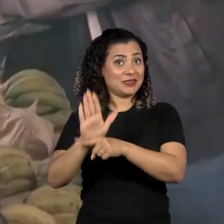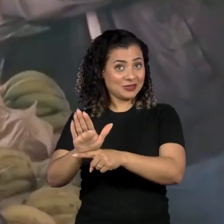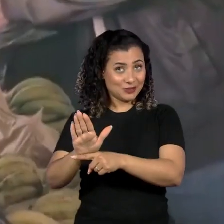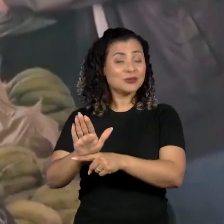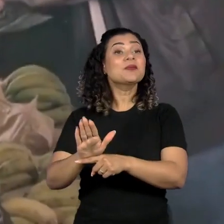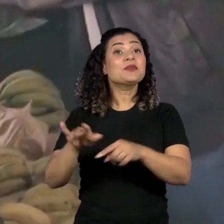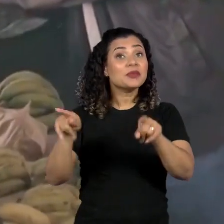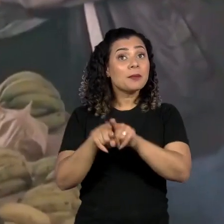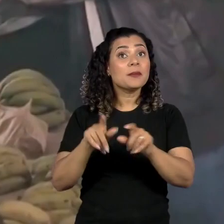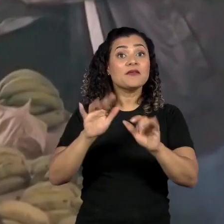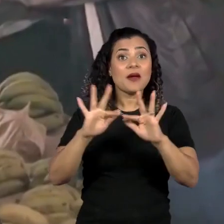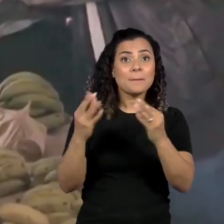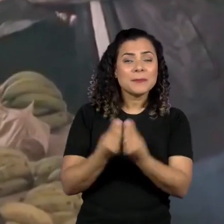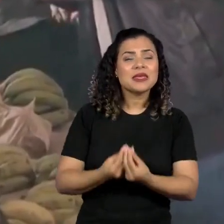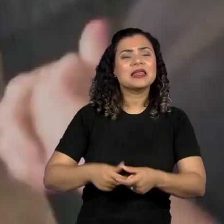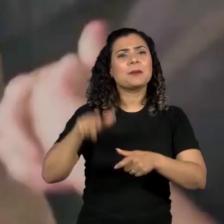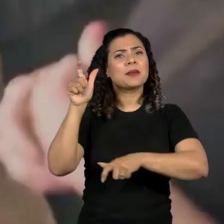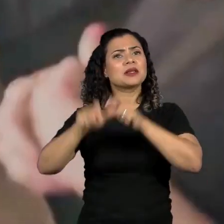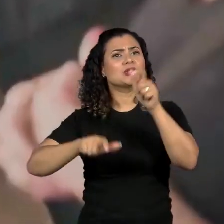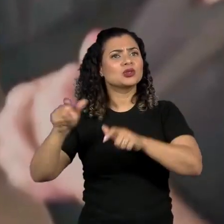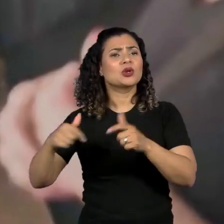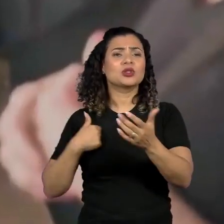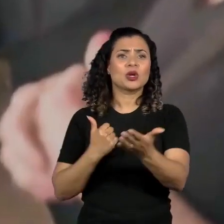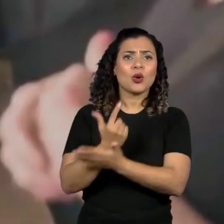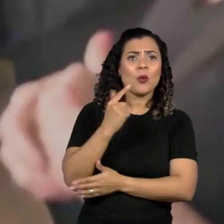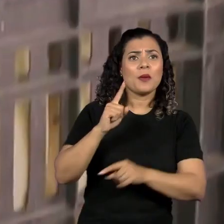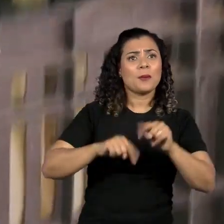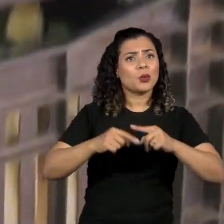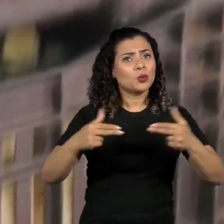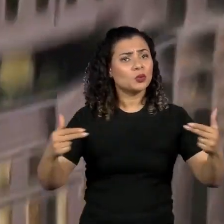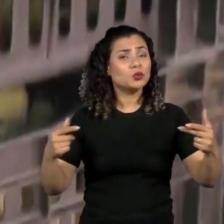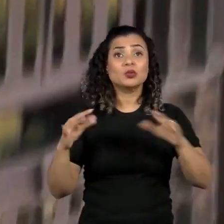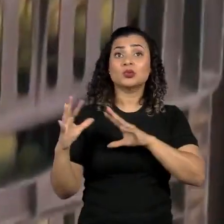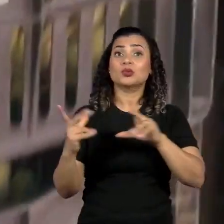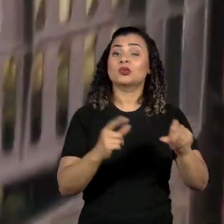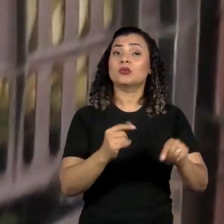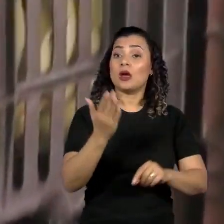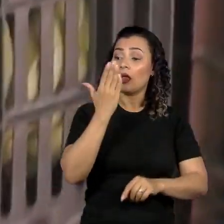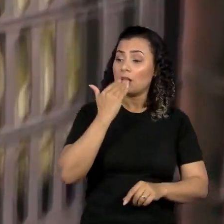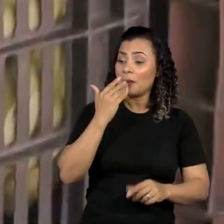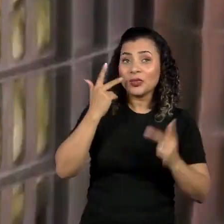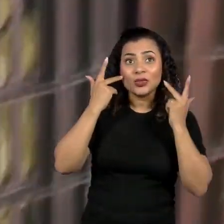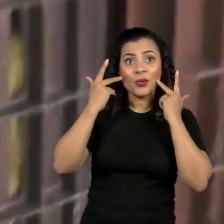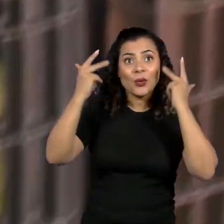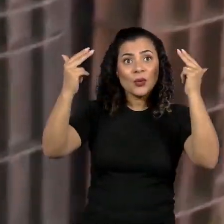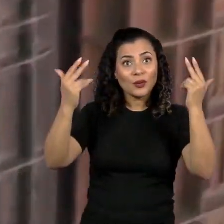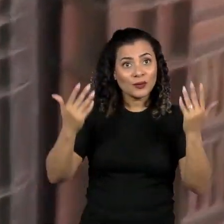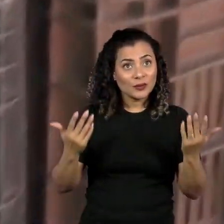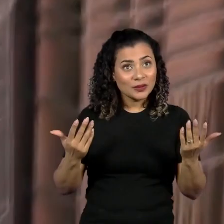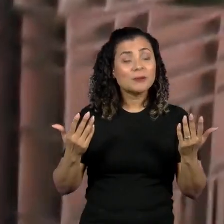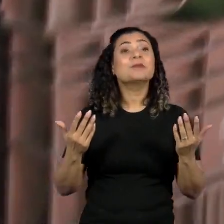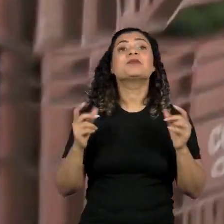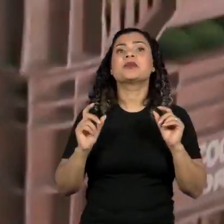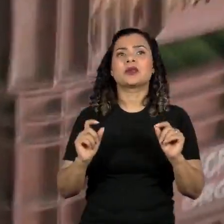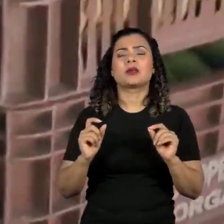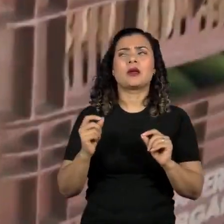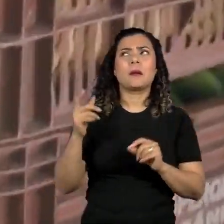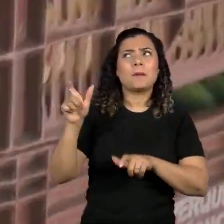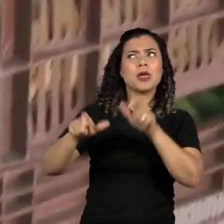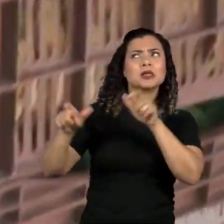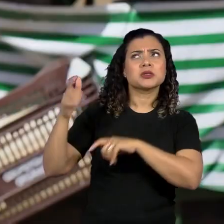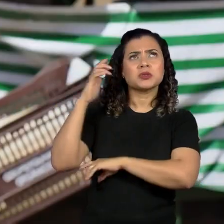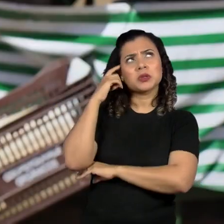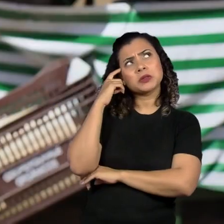das famílias atingidas, as famílias que consomem os nossos produtos. Quando a gente fala de alimentos orgânicos, no imaginário de algumas